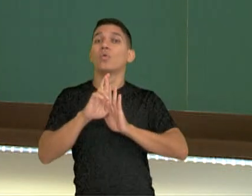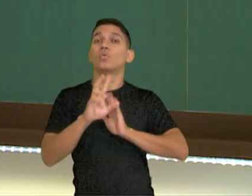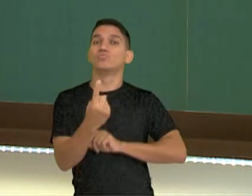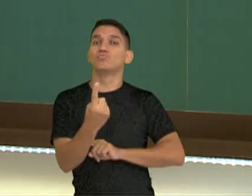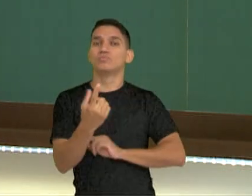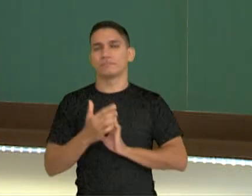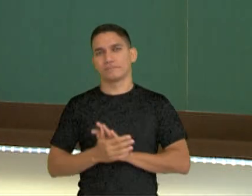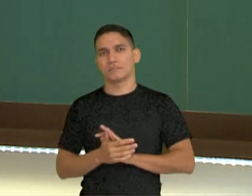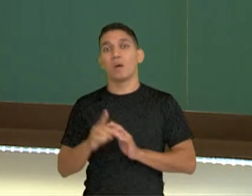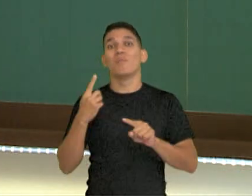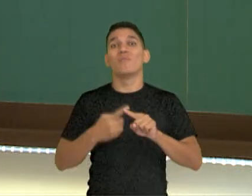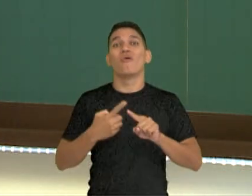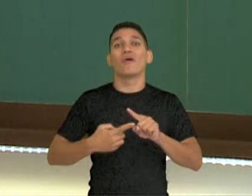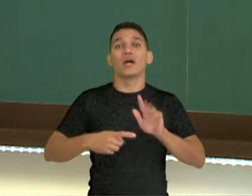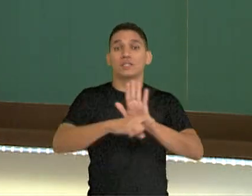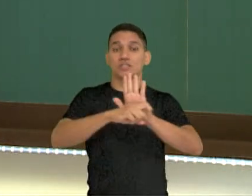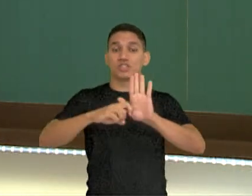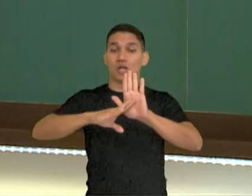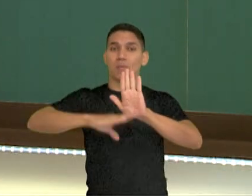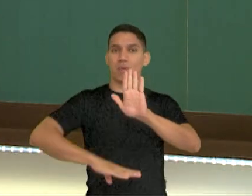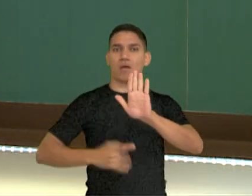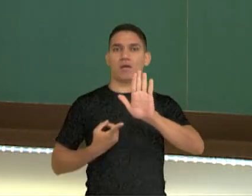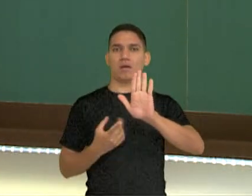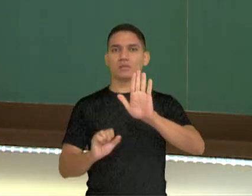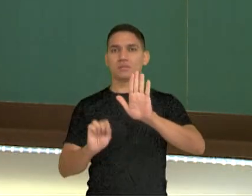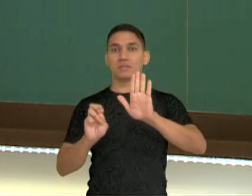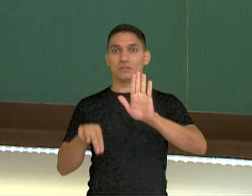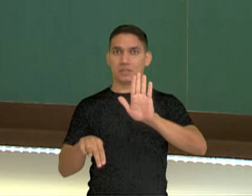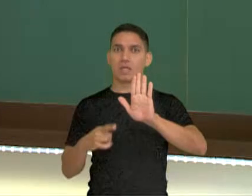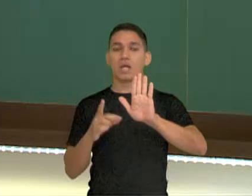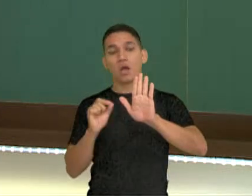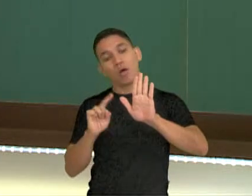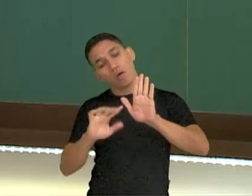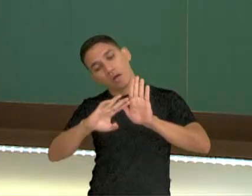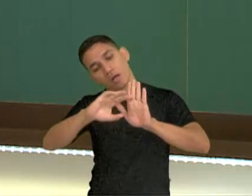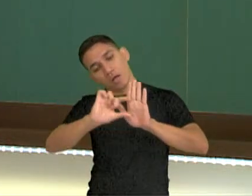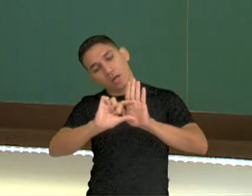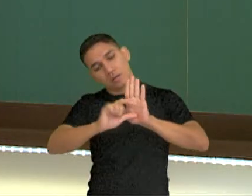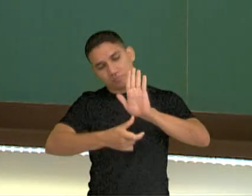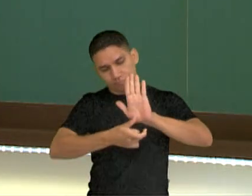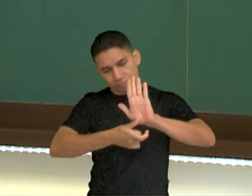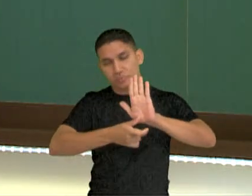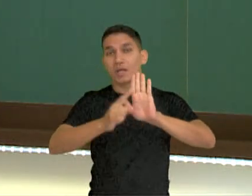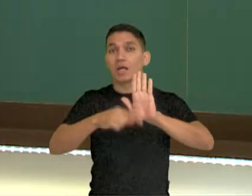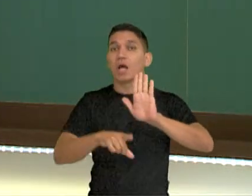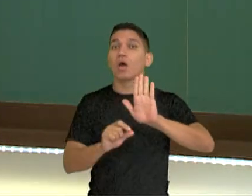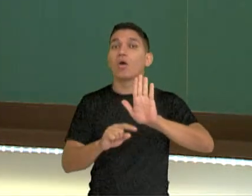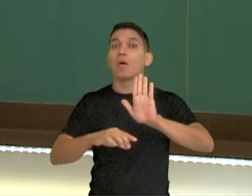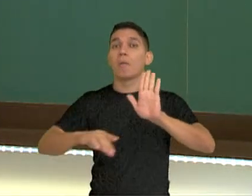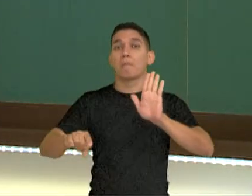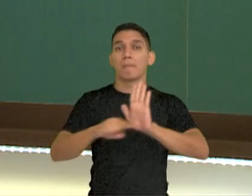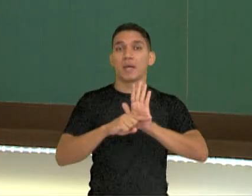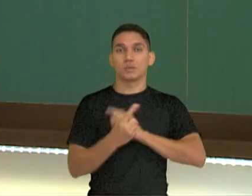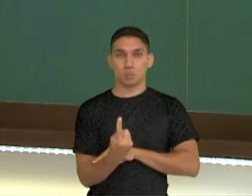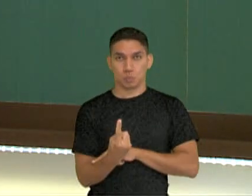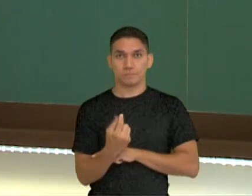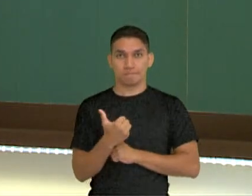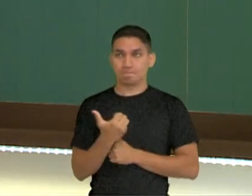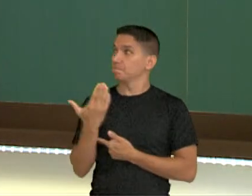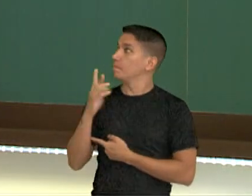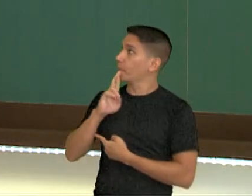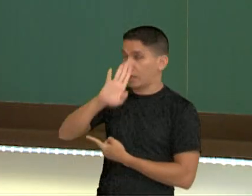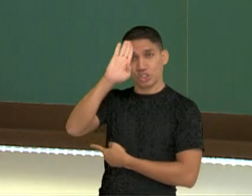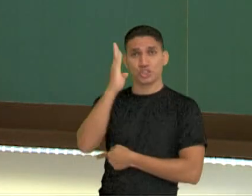Y voltado para baixo. A distância do centro até a circunferência é menos 1. Então, já